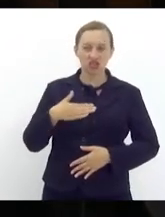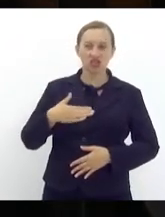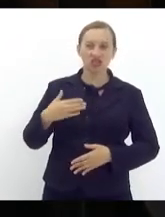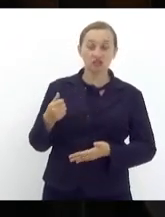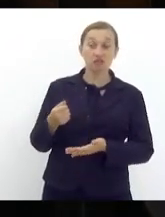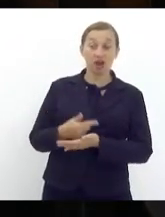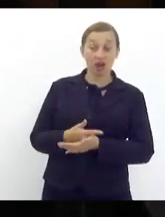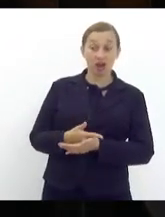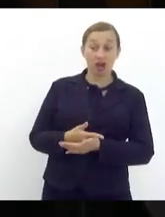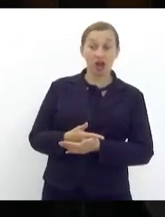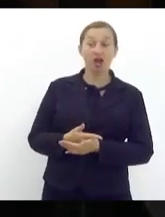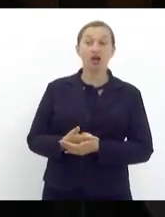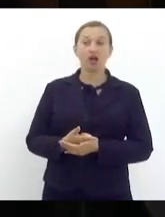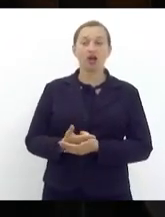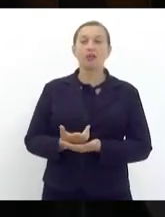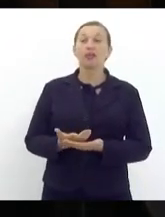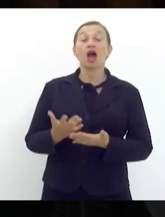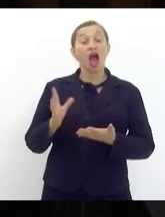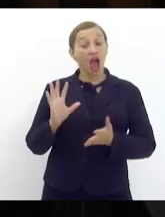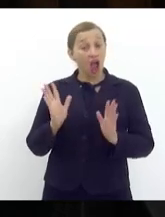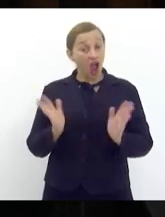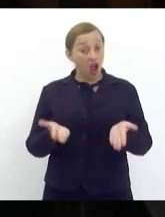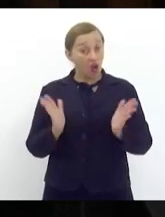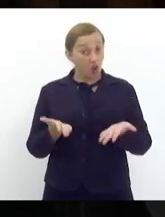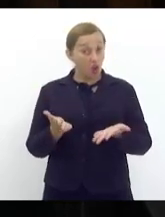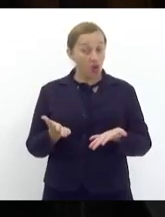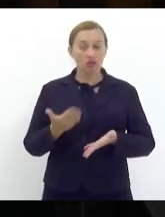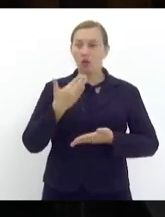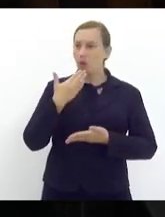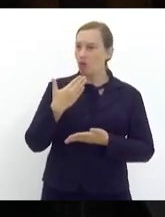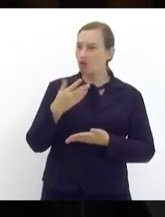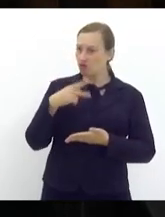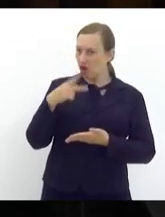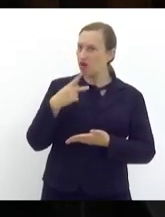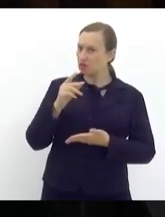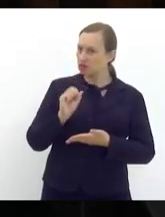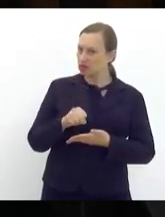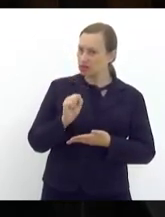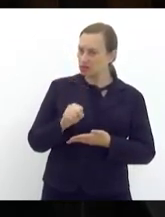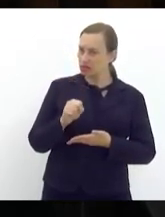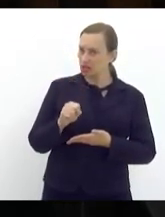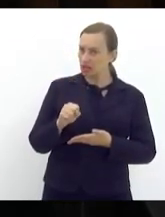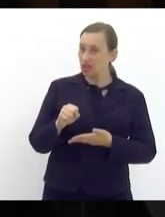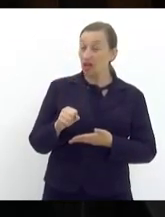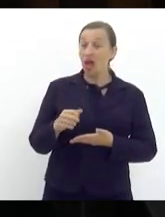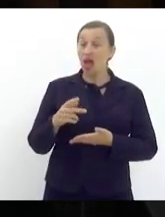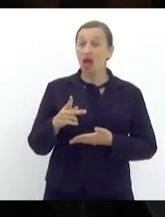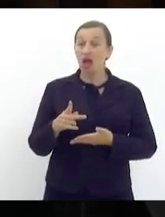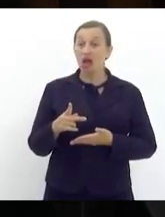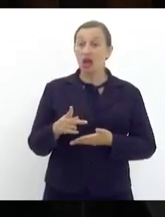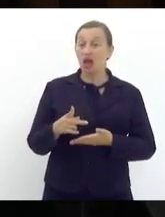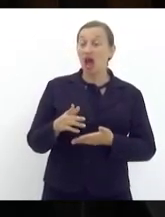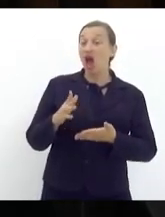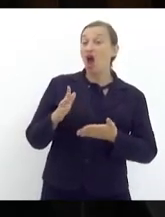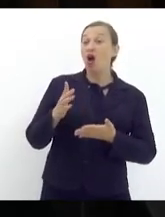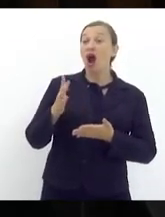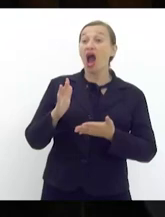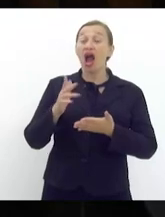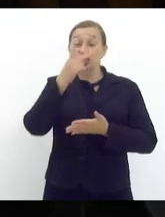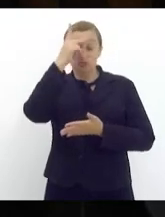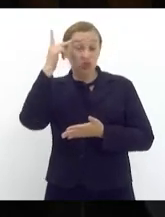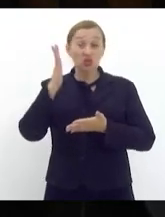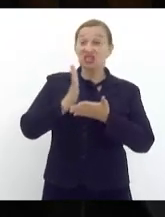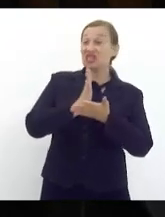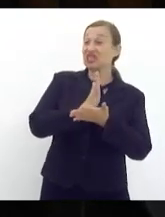Agora, eu sugiro, sim, aos pseudos especialistas da segurança pública, aqueles que